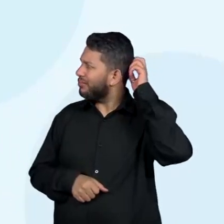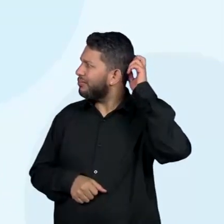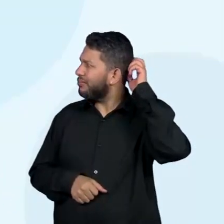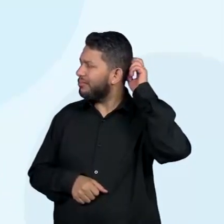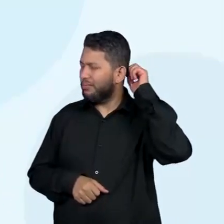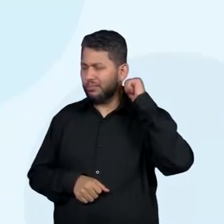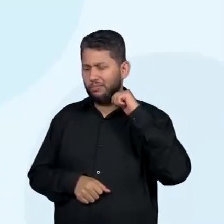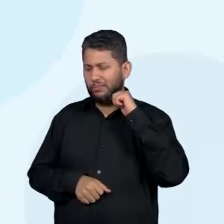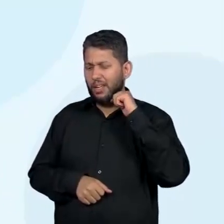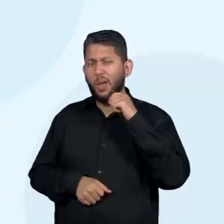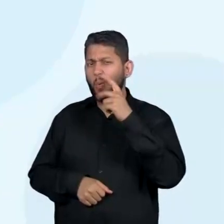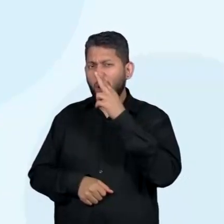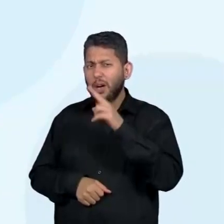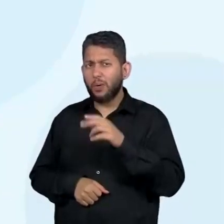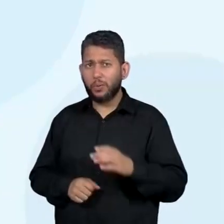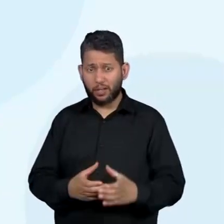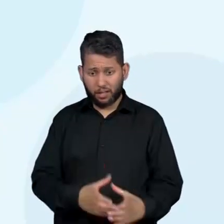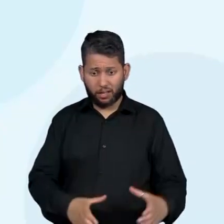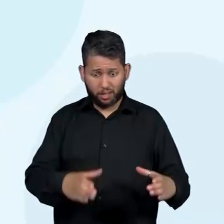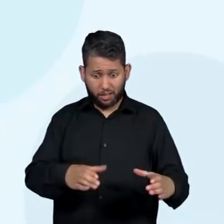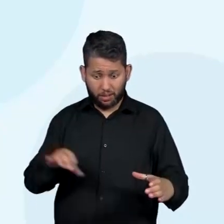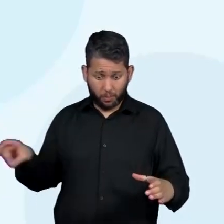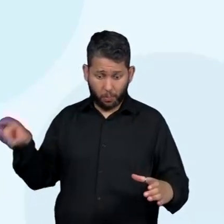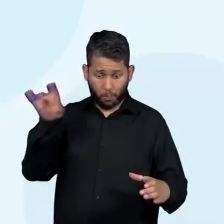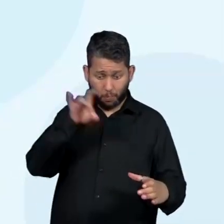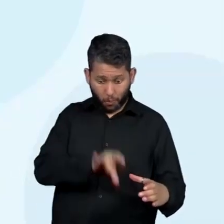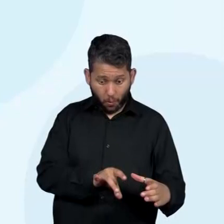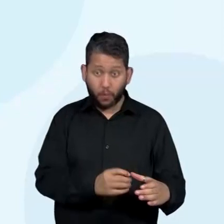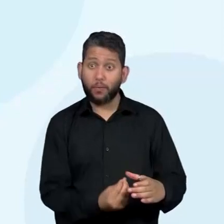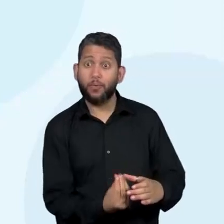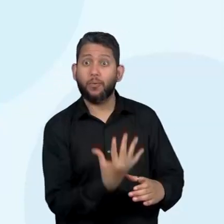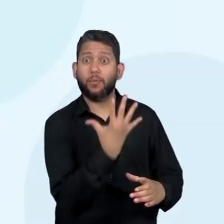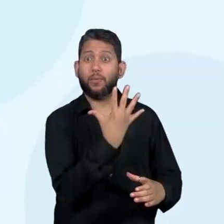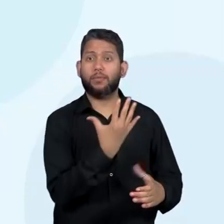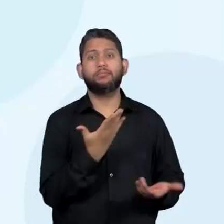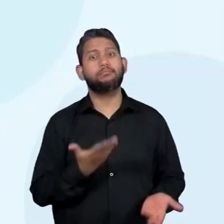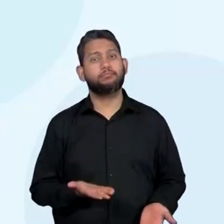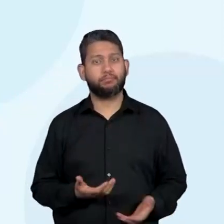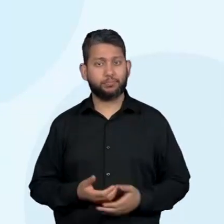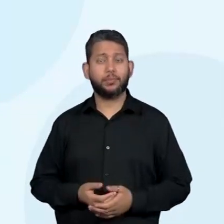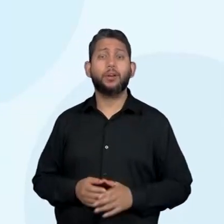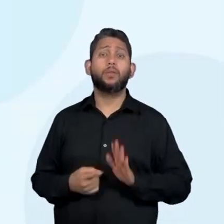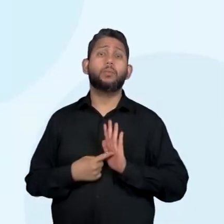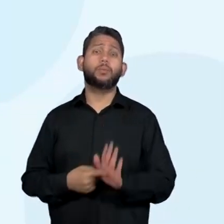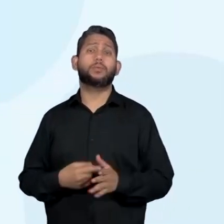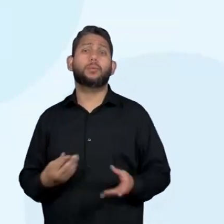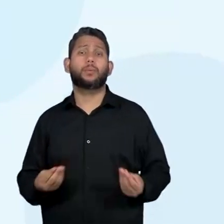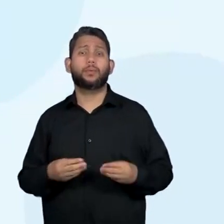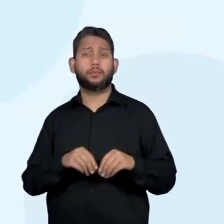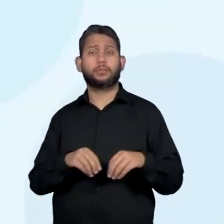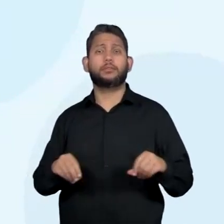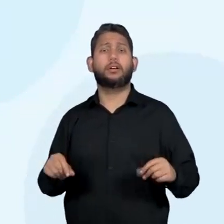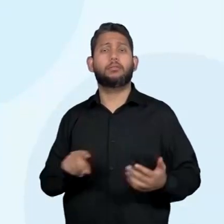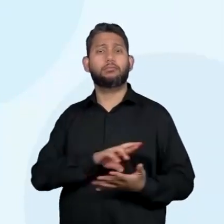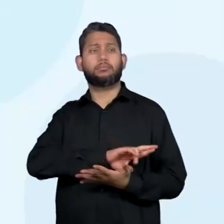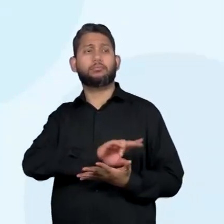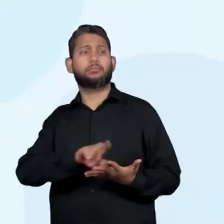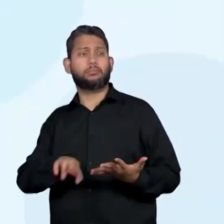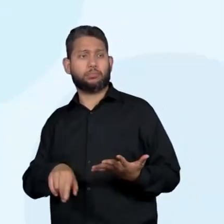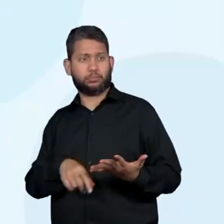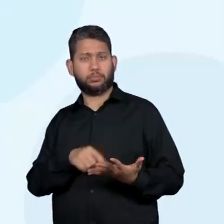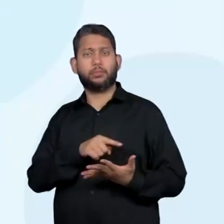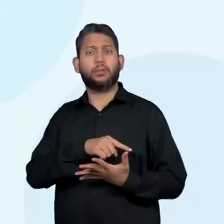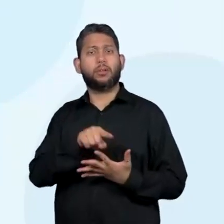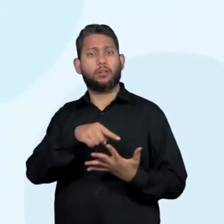um plantio ali, não é? Então vamos aí relembrar alguns tipos de solo já estudado em aulas anteriores, falar um